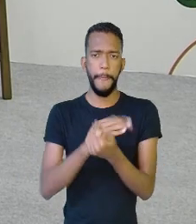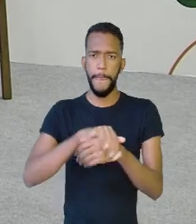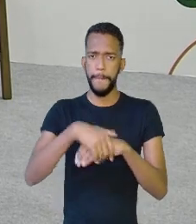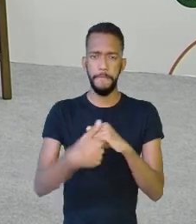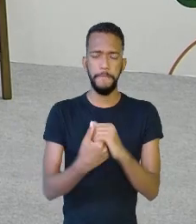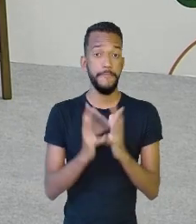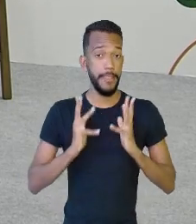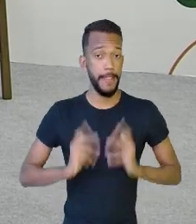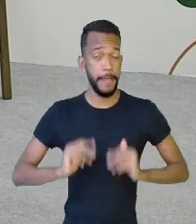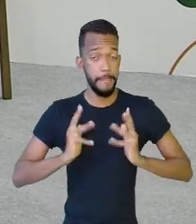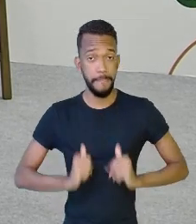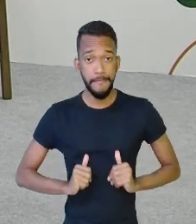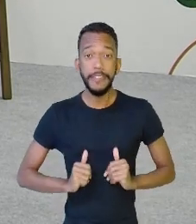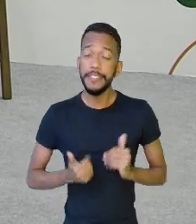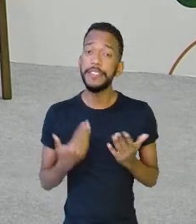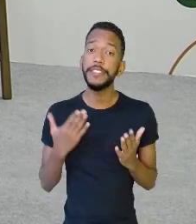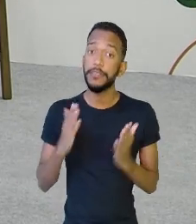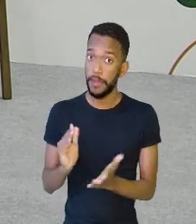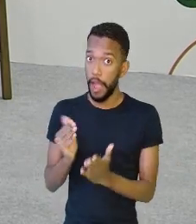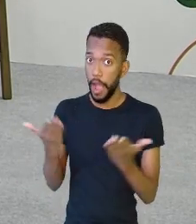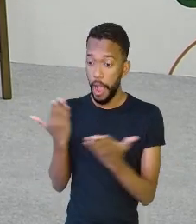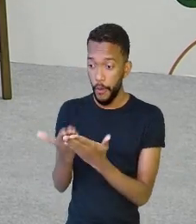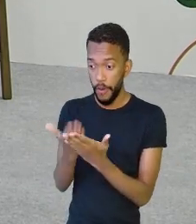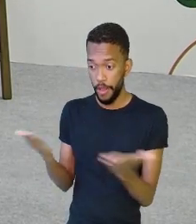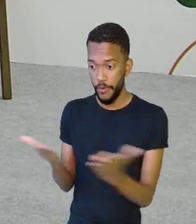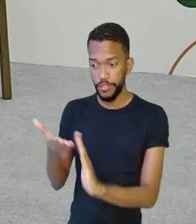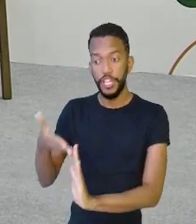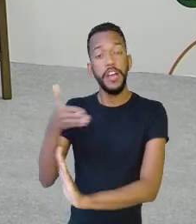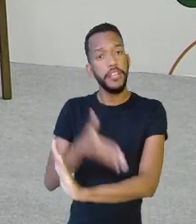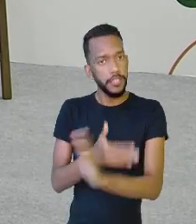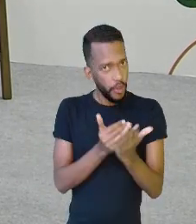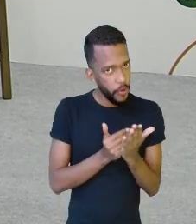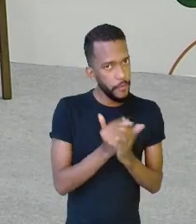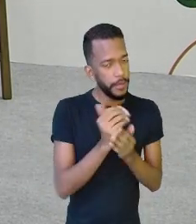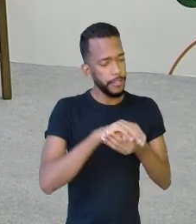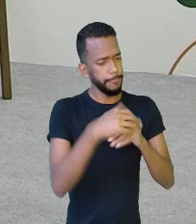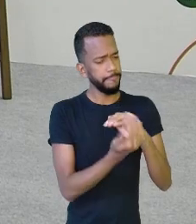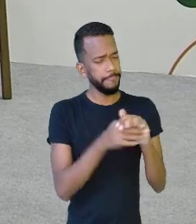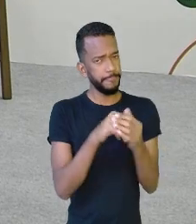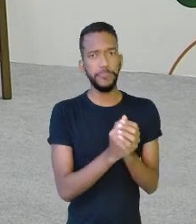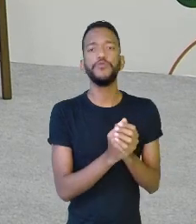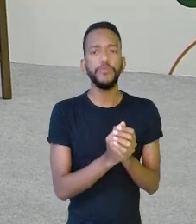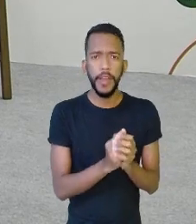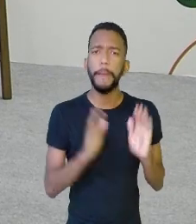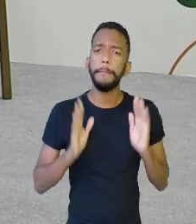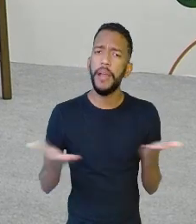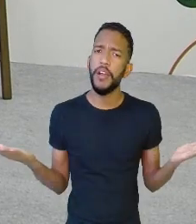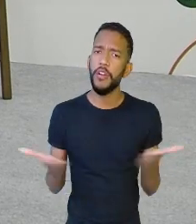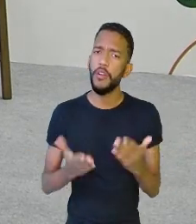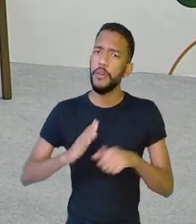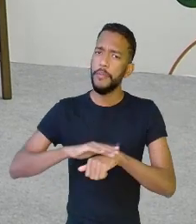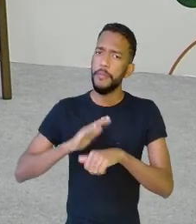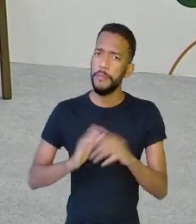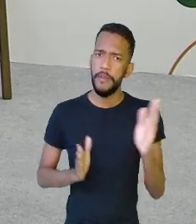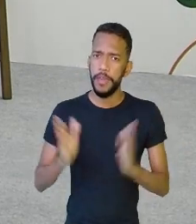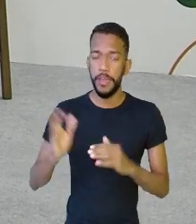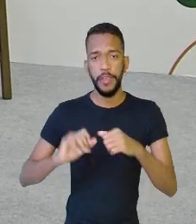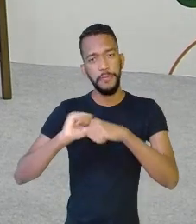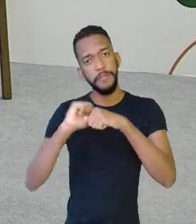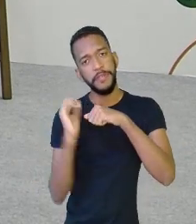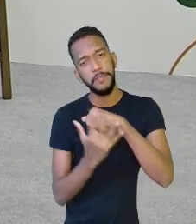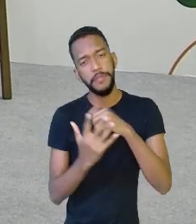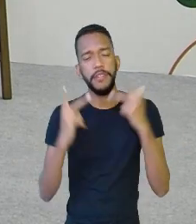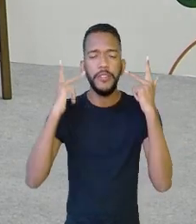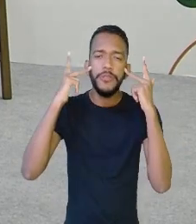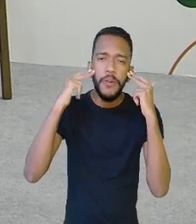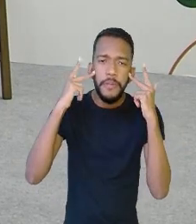de começar a nossa aula de hoje. Mas nós estamos num período de pandemia, né? É